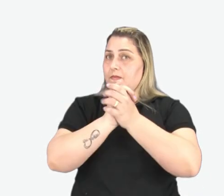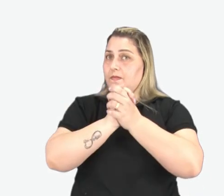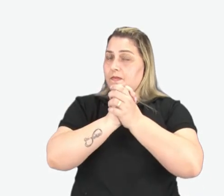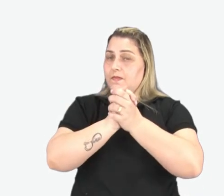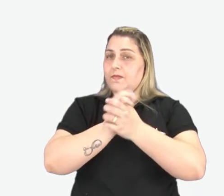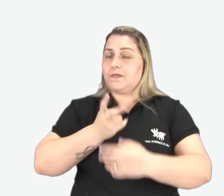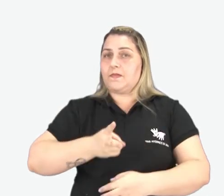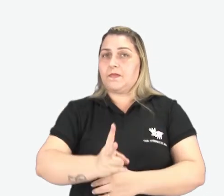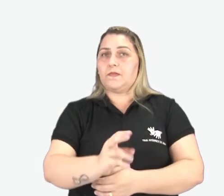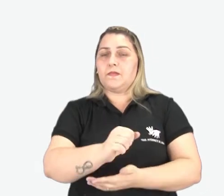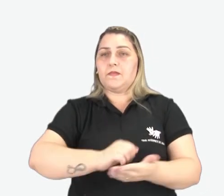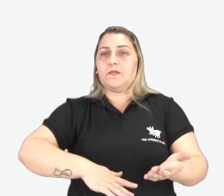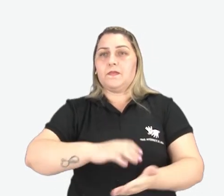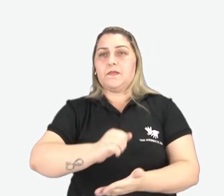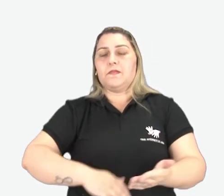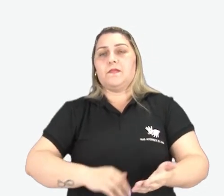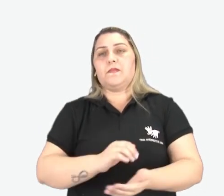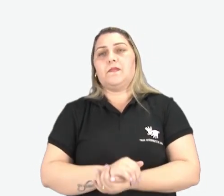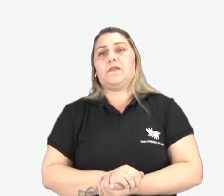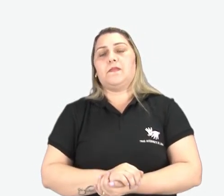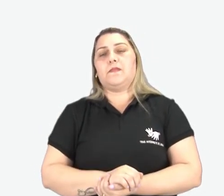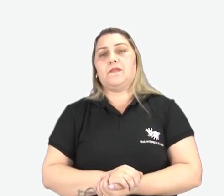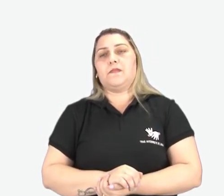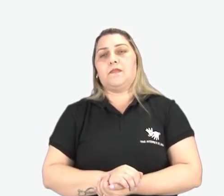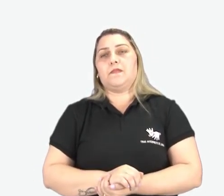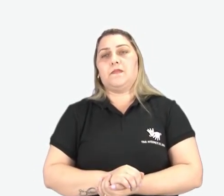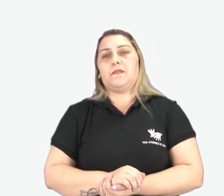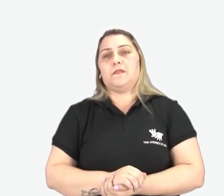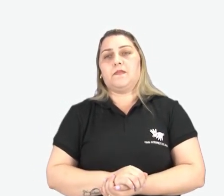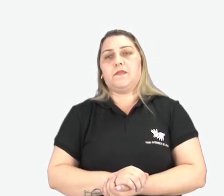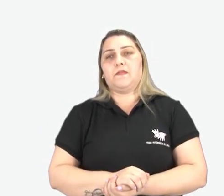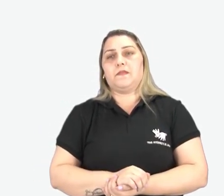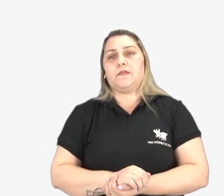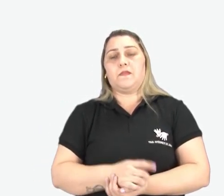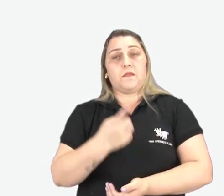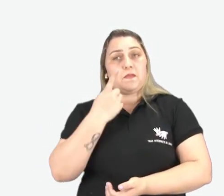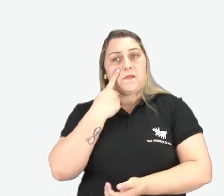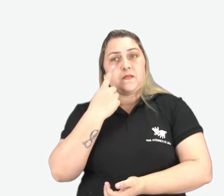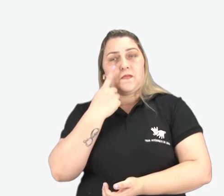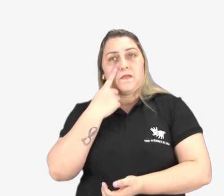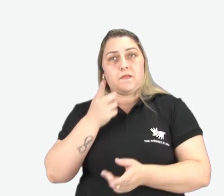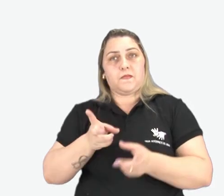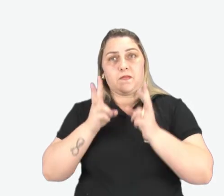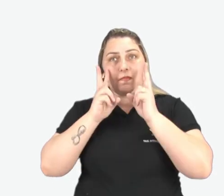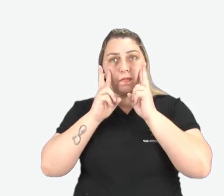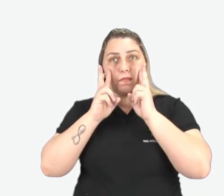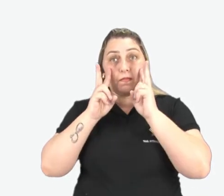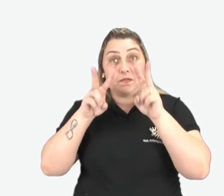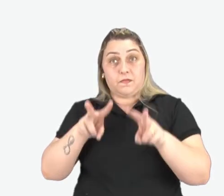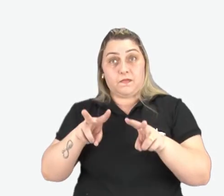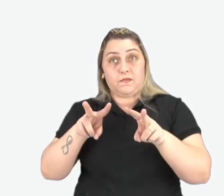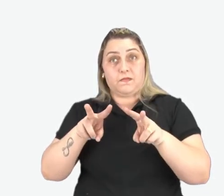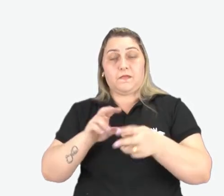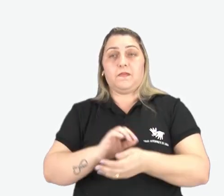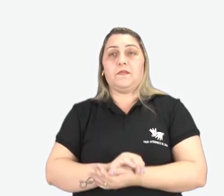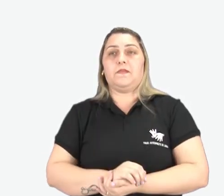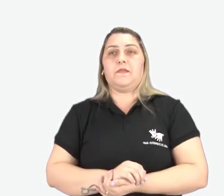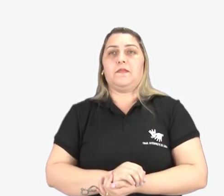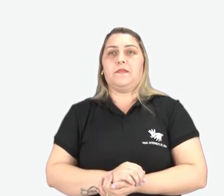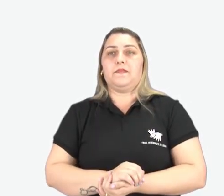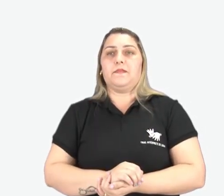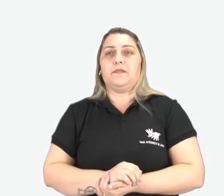vamos continuar nossas atividades fique ligadinho que você vai acertar se você prestar bastante atenção